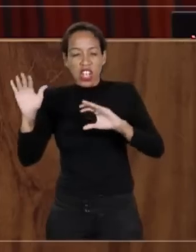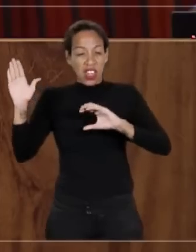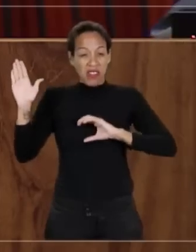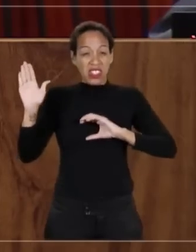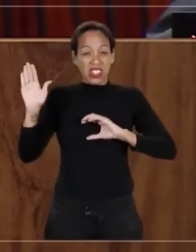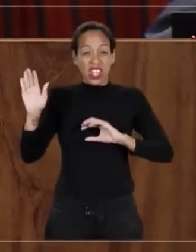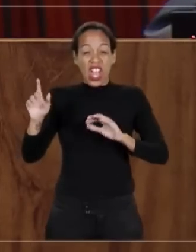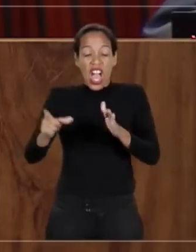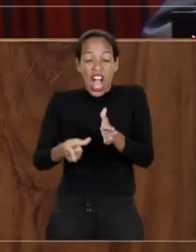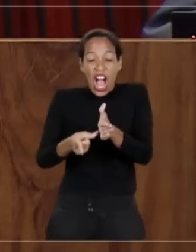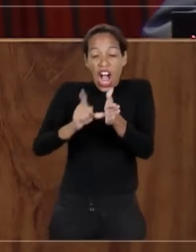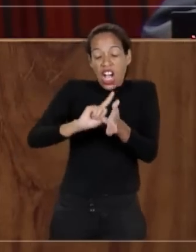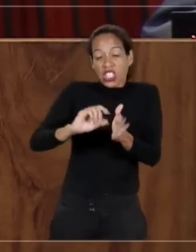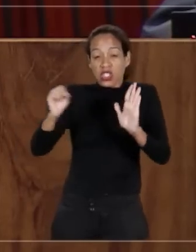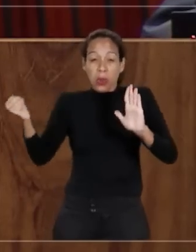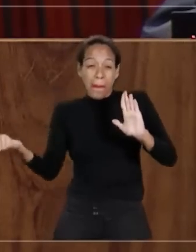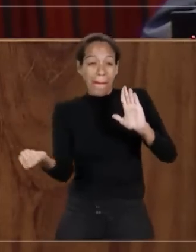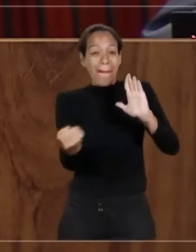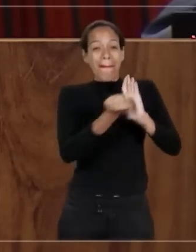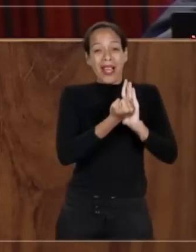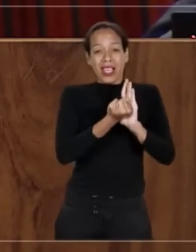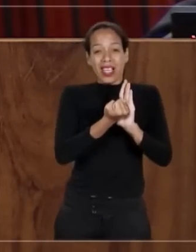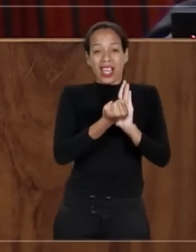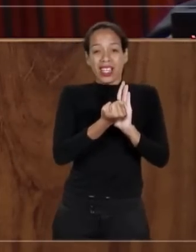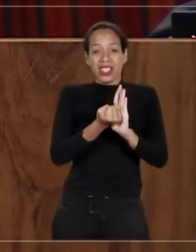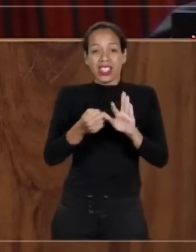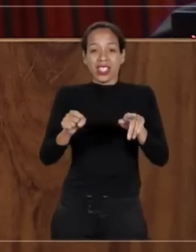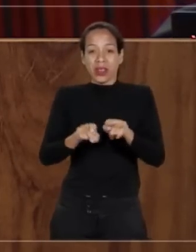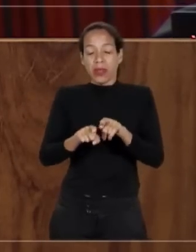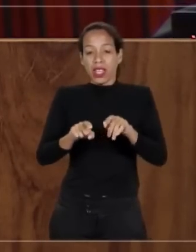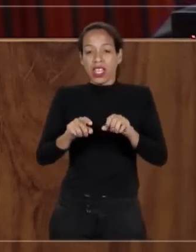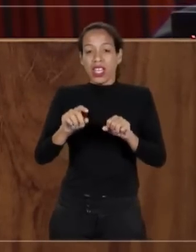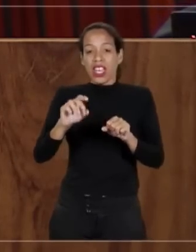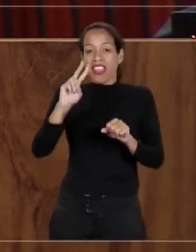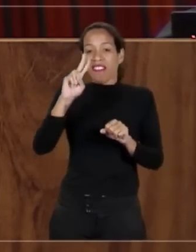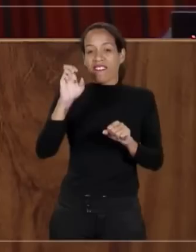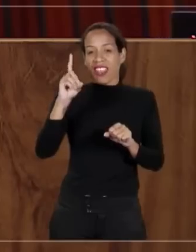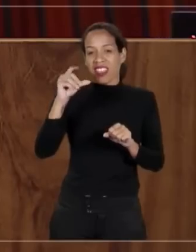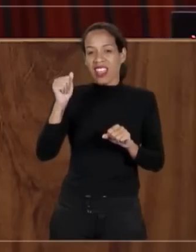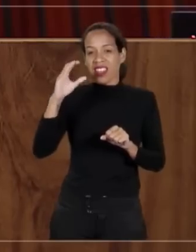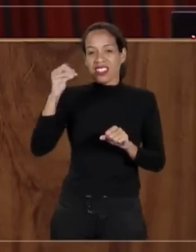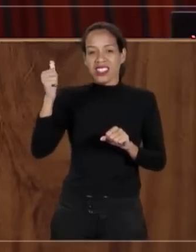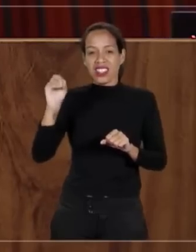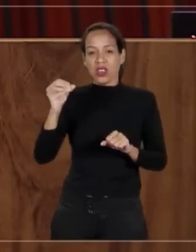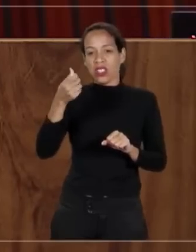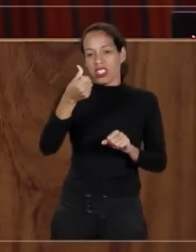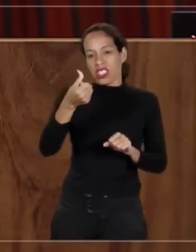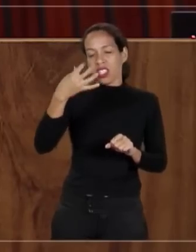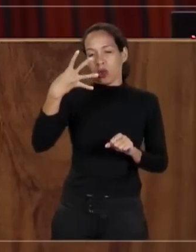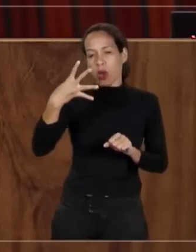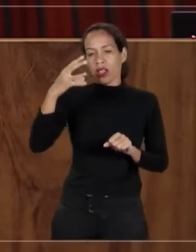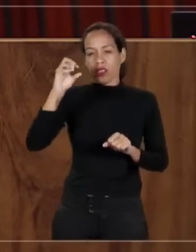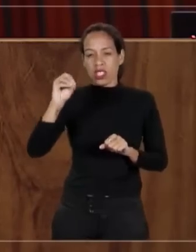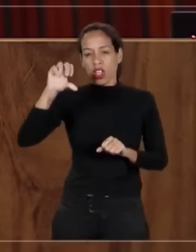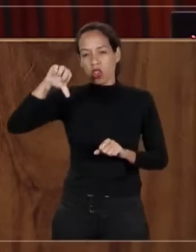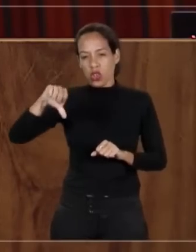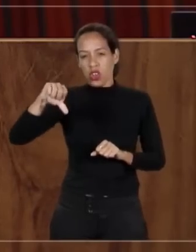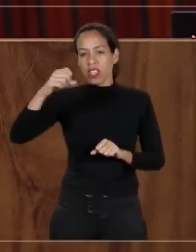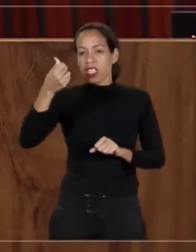irregular anterior ao registro. Regulamentação 605.49, TEA